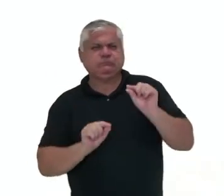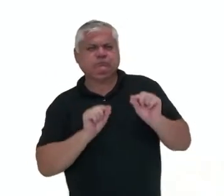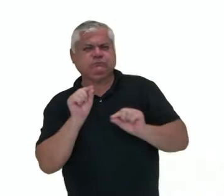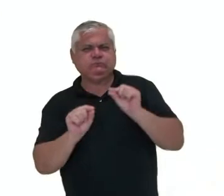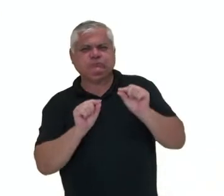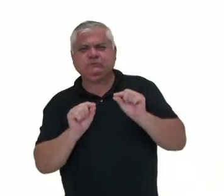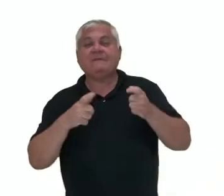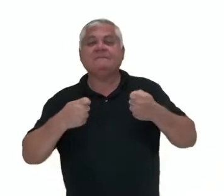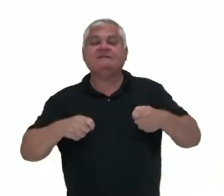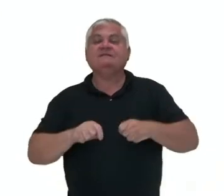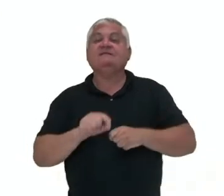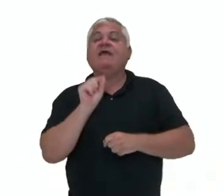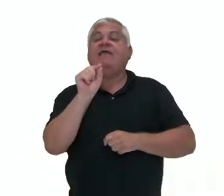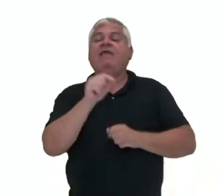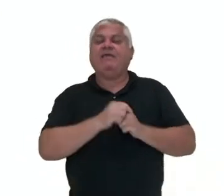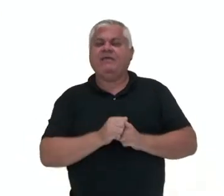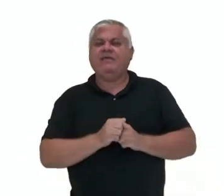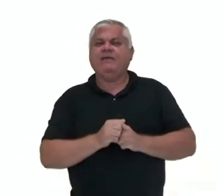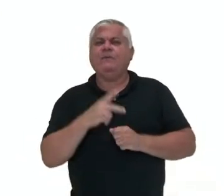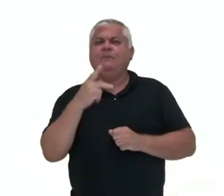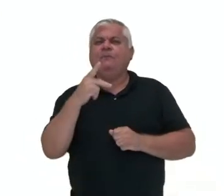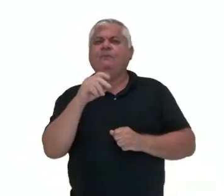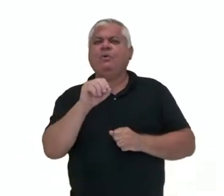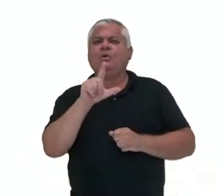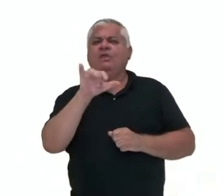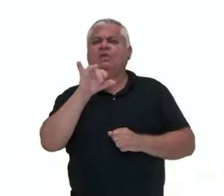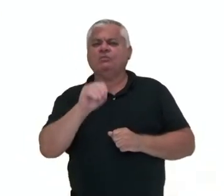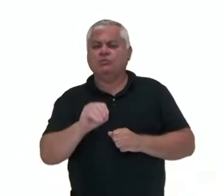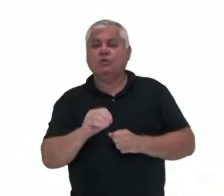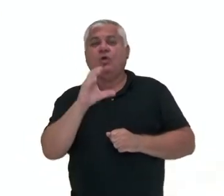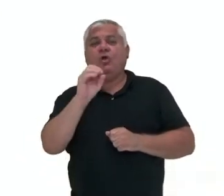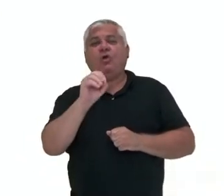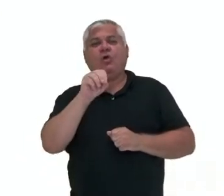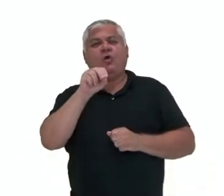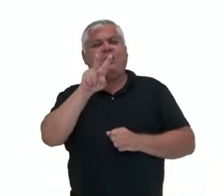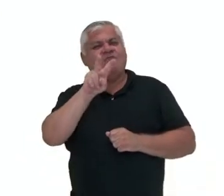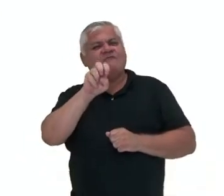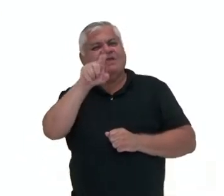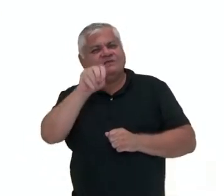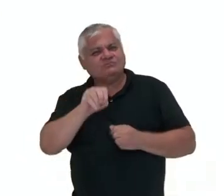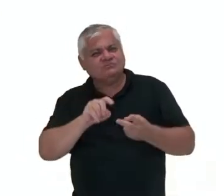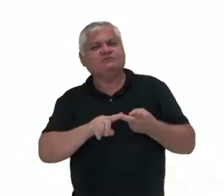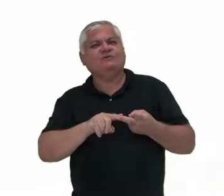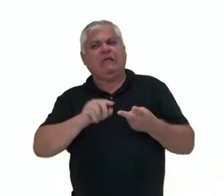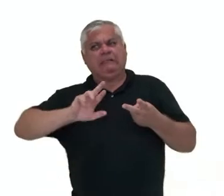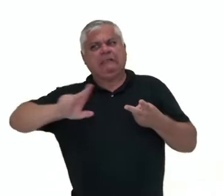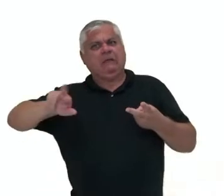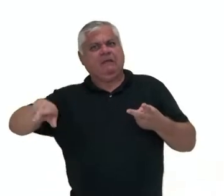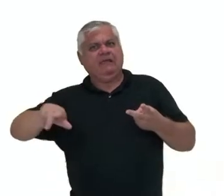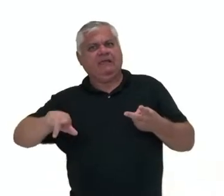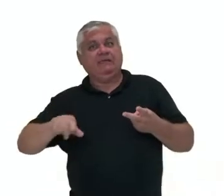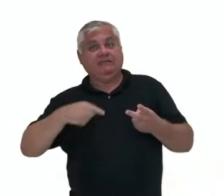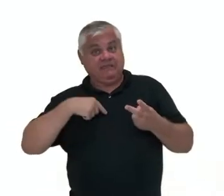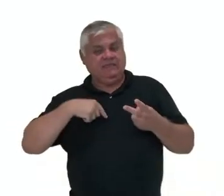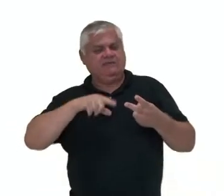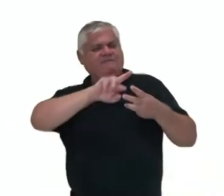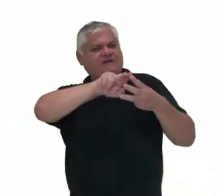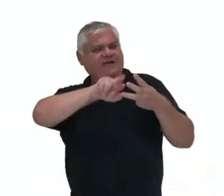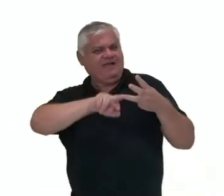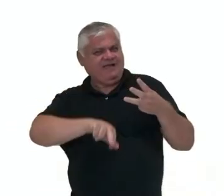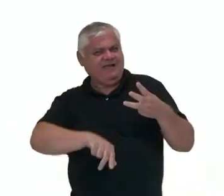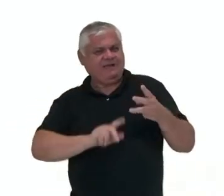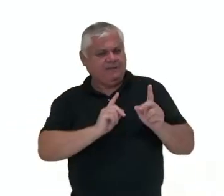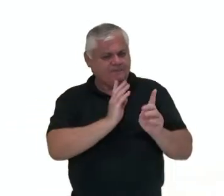precisa dele, que são os polígonos convexos e os polígonos não convexos. Tem várias maneiras de se ver, de